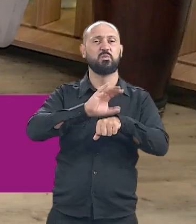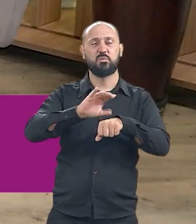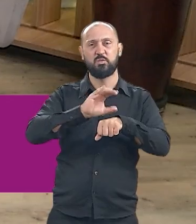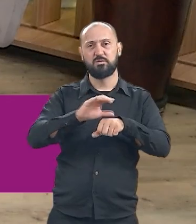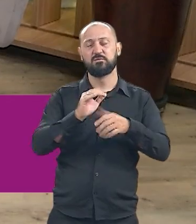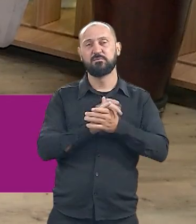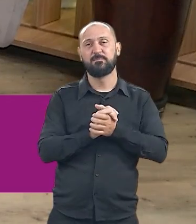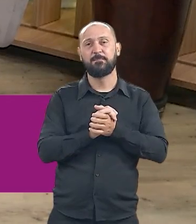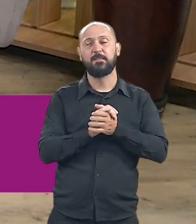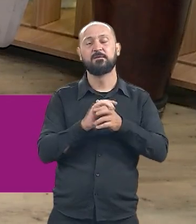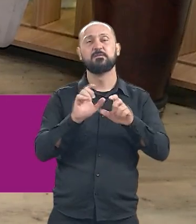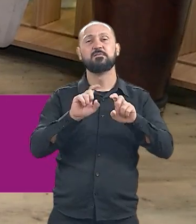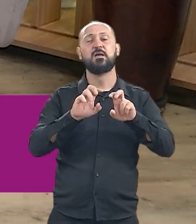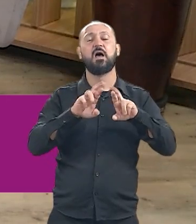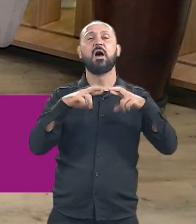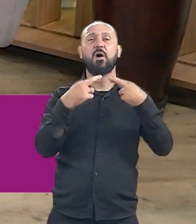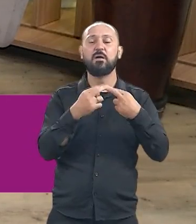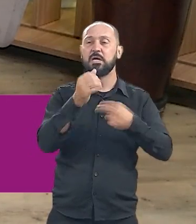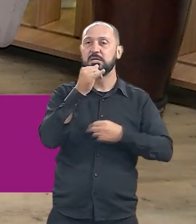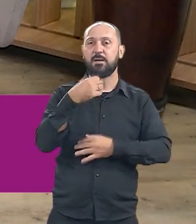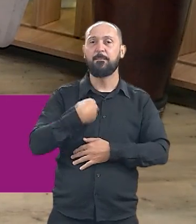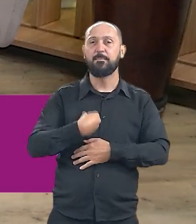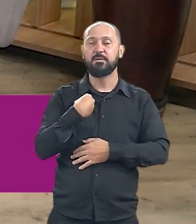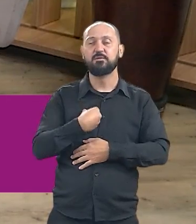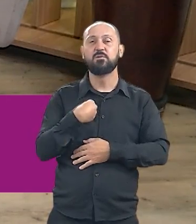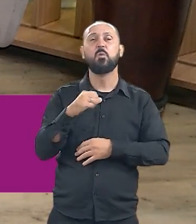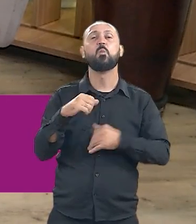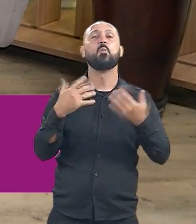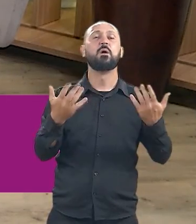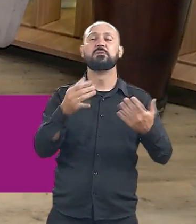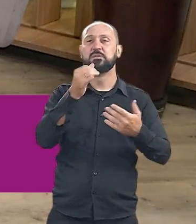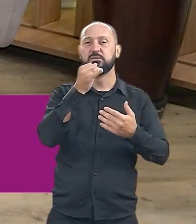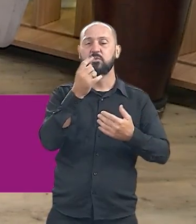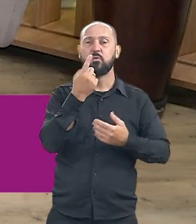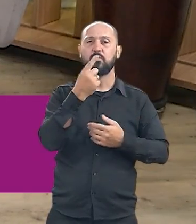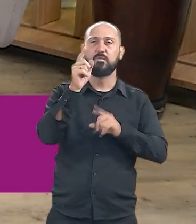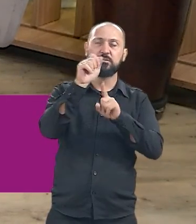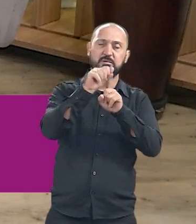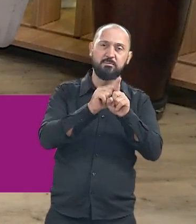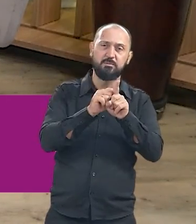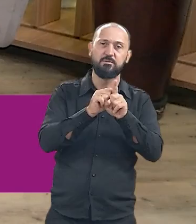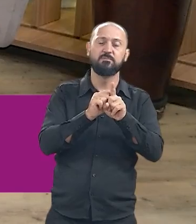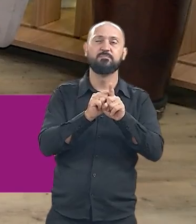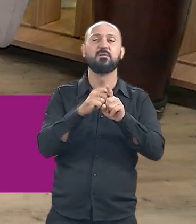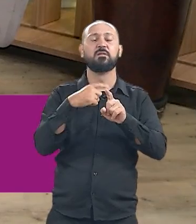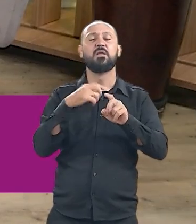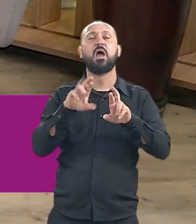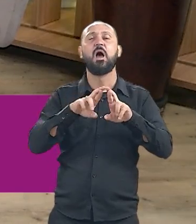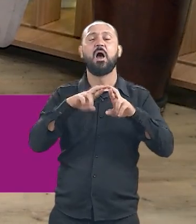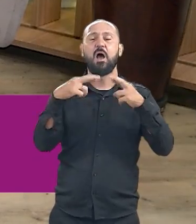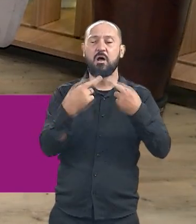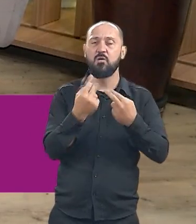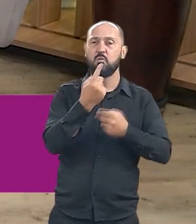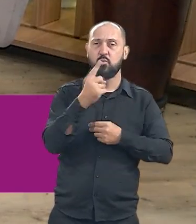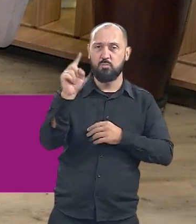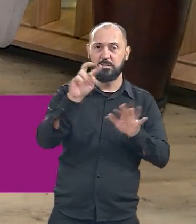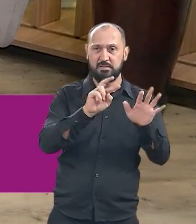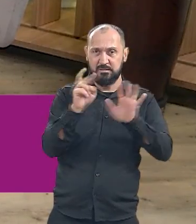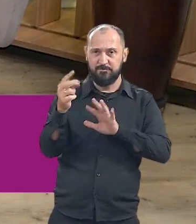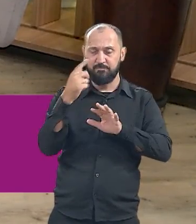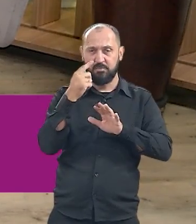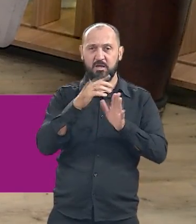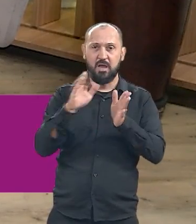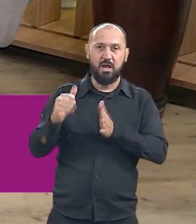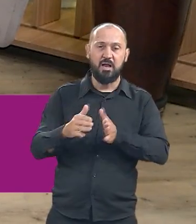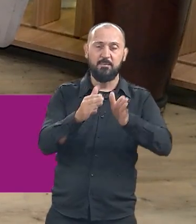ocorrem presencialmente quando, por exemplo, uma vez por semana? Tem reuniões que é uma vez por semana, que a gente chama de caminho da renovação contínua, e